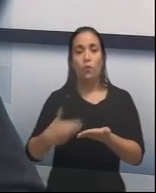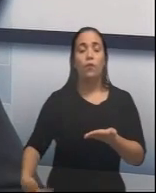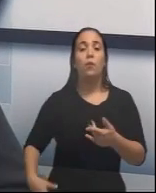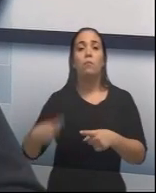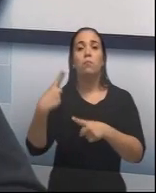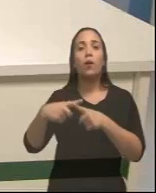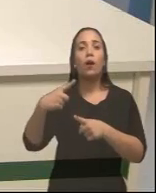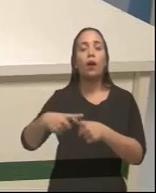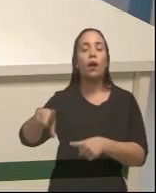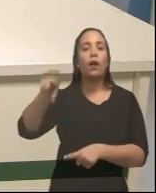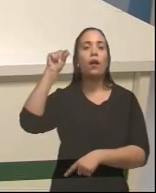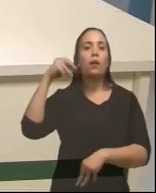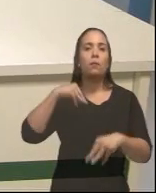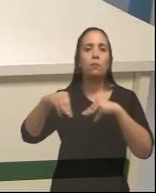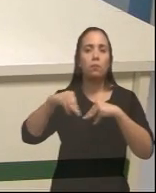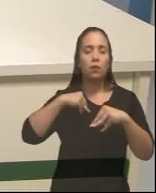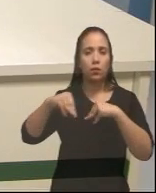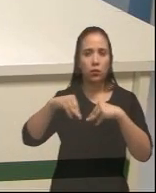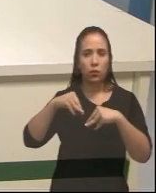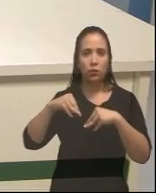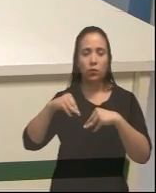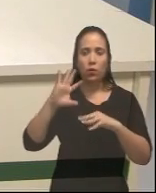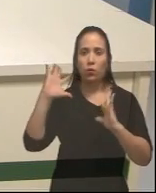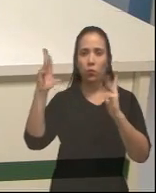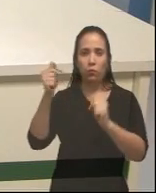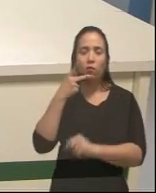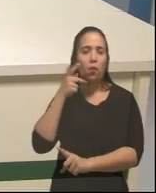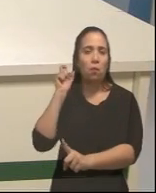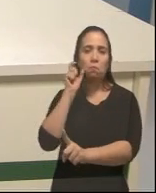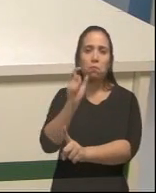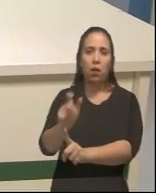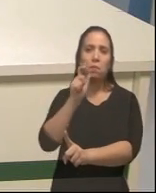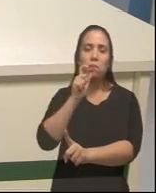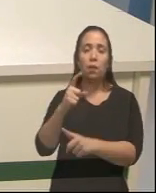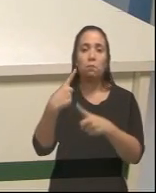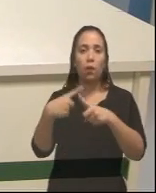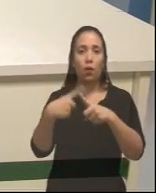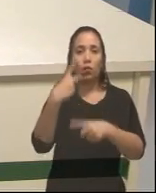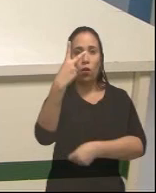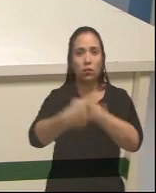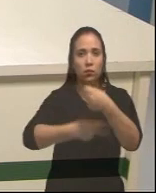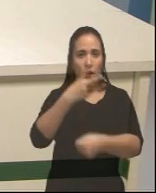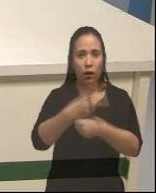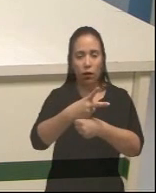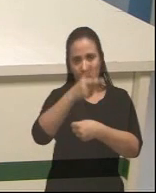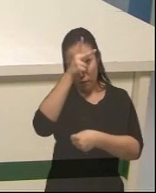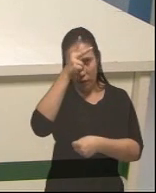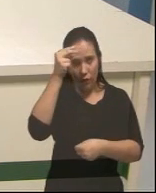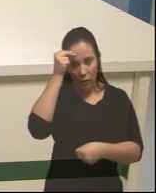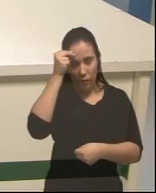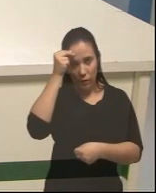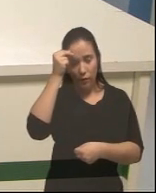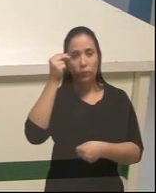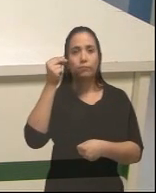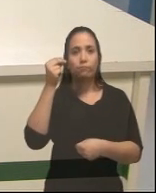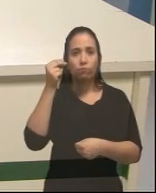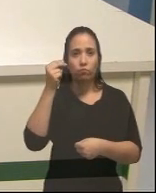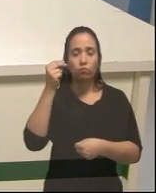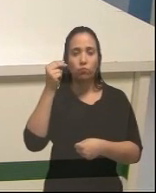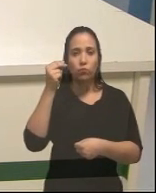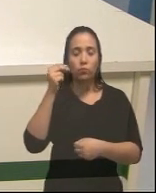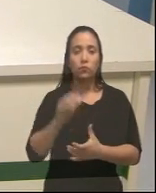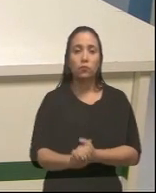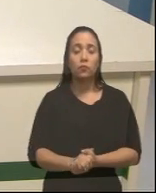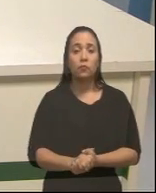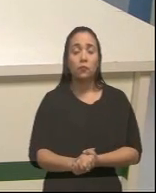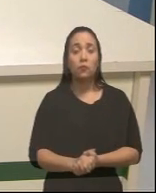Para ministro. Aí chamaram o cara de carreirista, porque ele tinha deixado 2 anos de prefeitura, né? Para ser governador do Estado. Para ser governador do Estado.